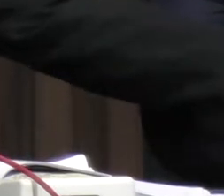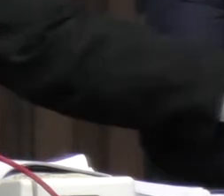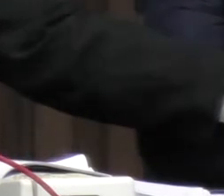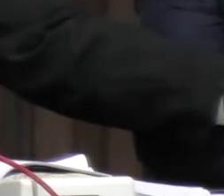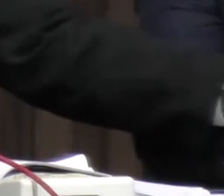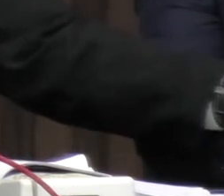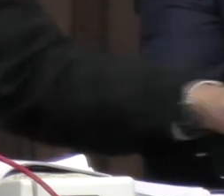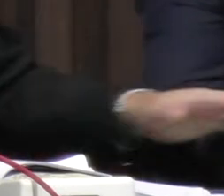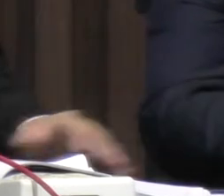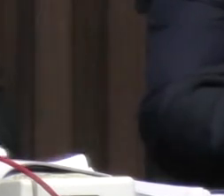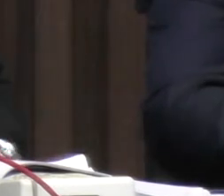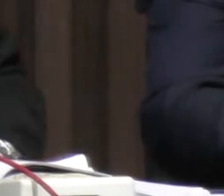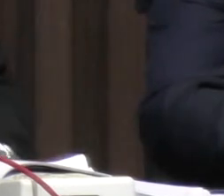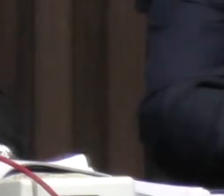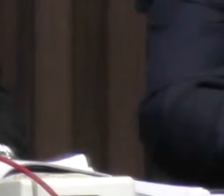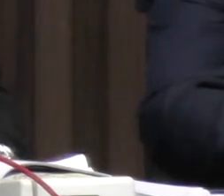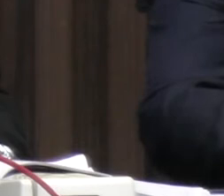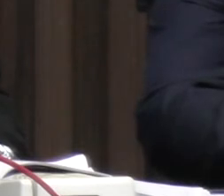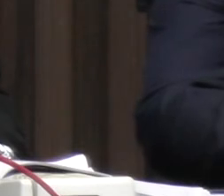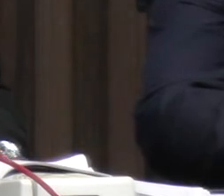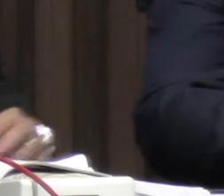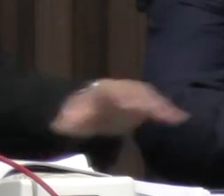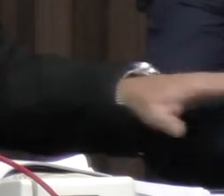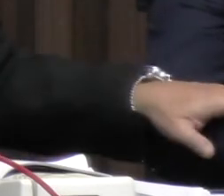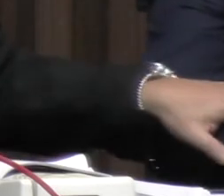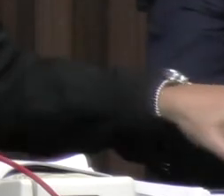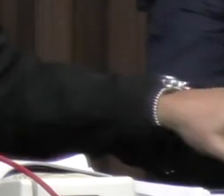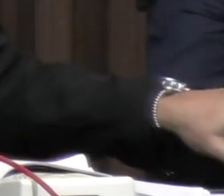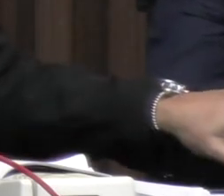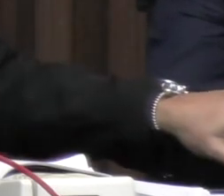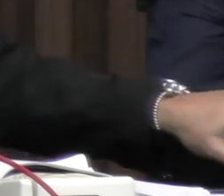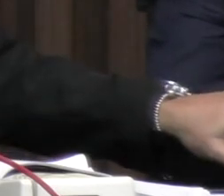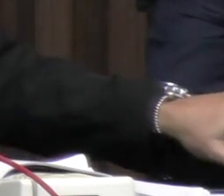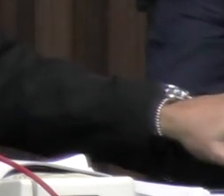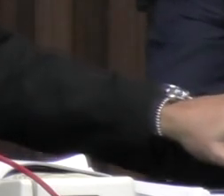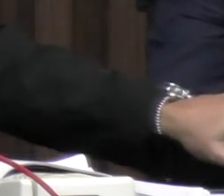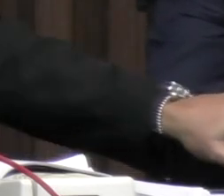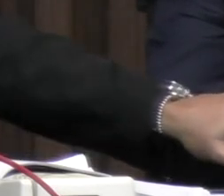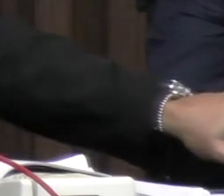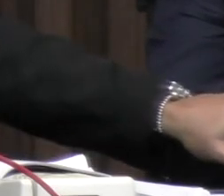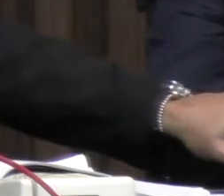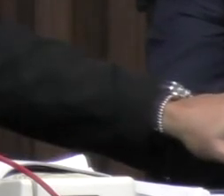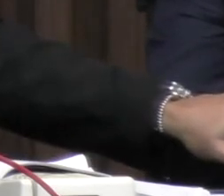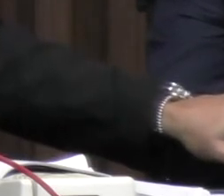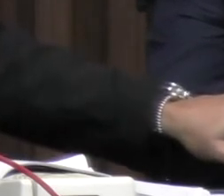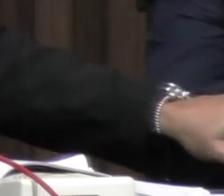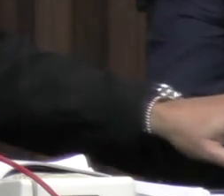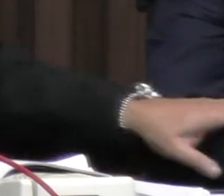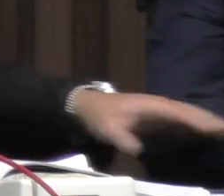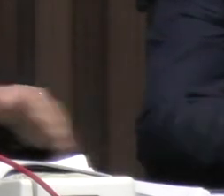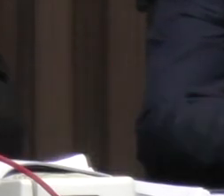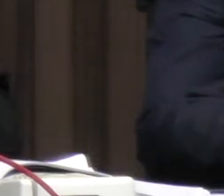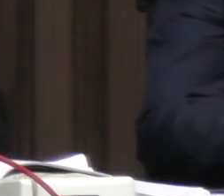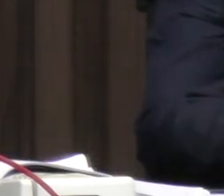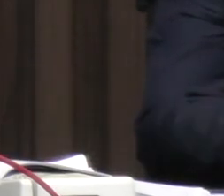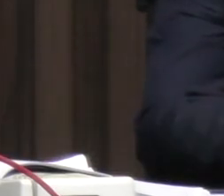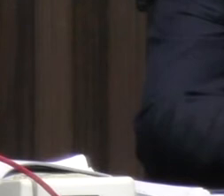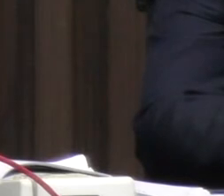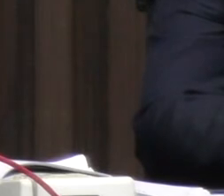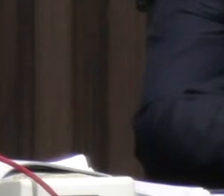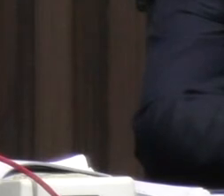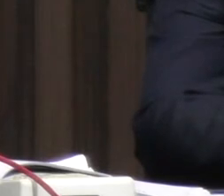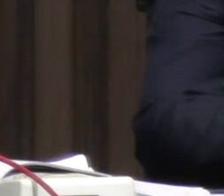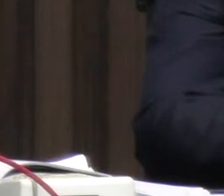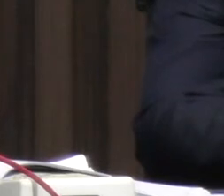ao doutor Wilson Perico que nós possamos em vez de lhe conceder os 30 minutos que vossa excelência tem de